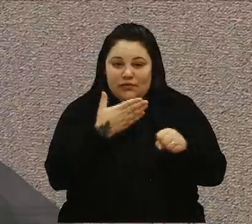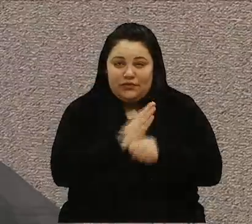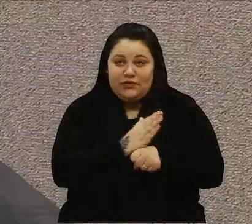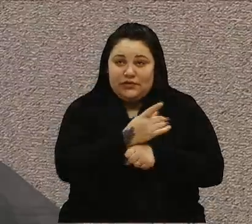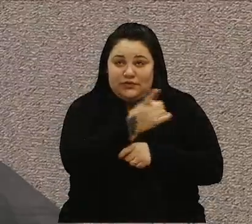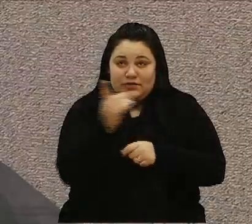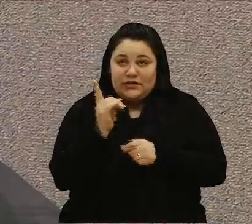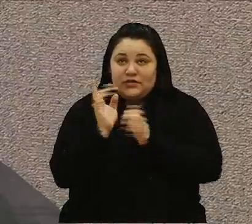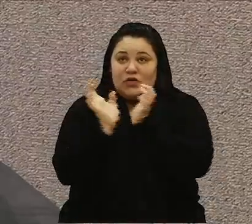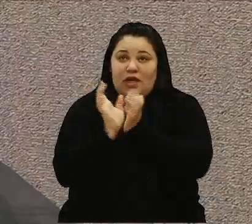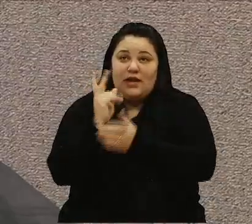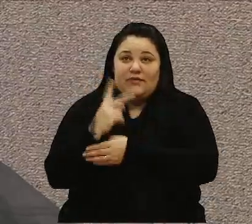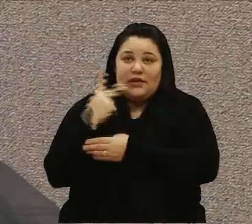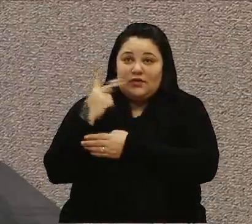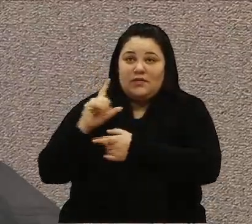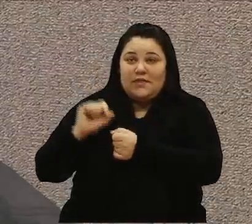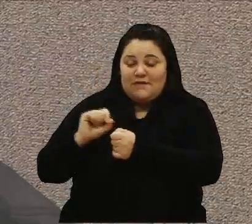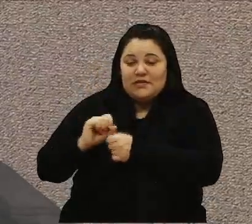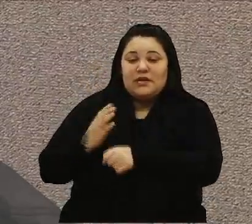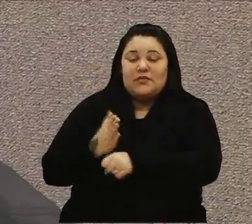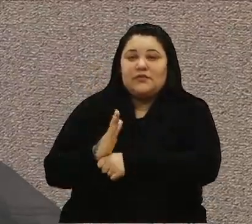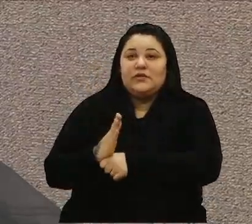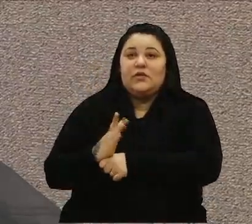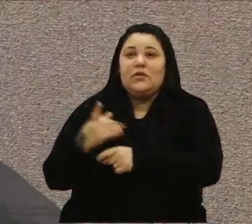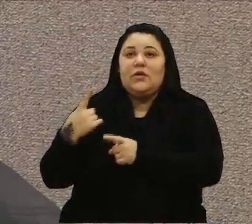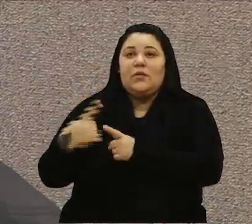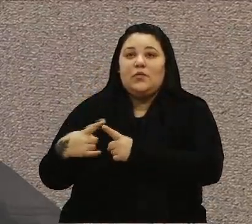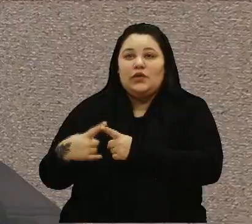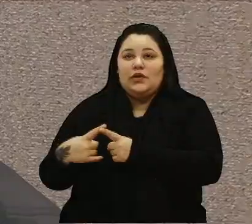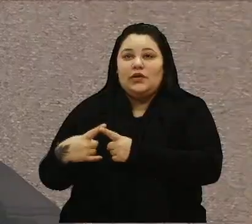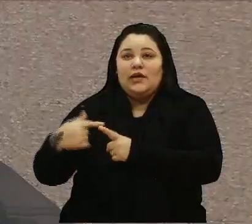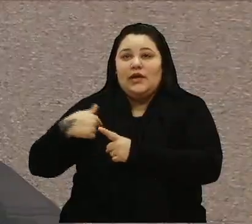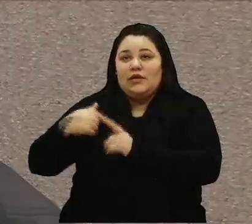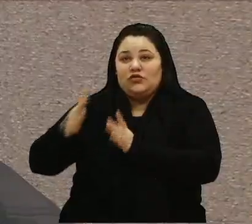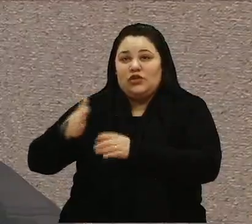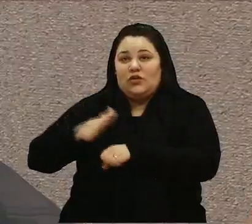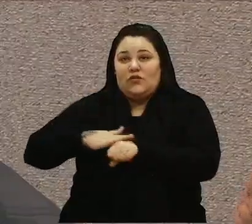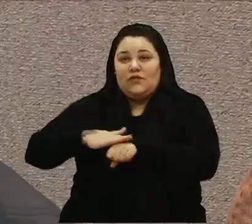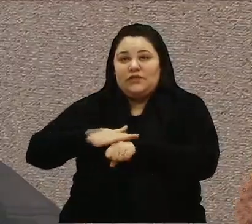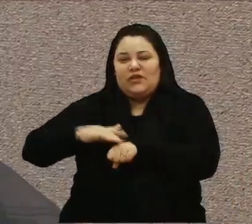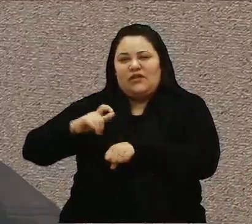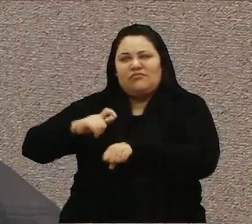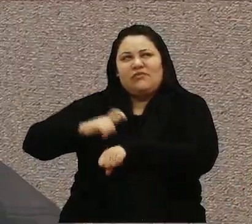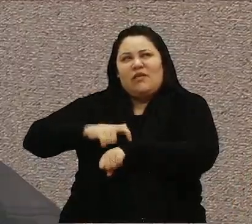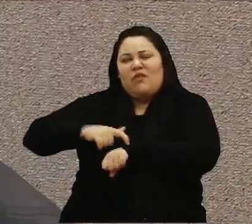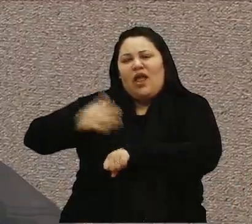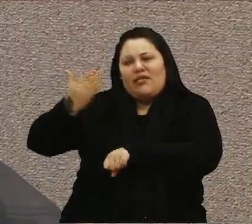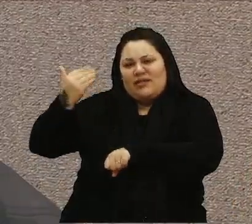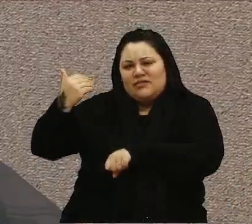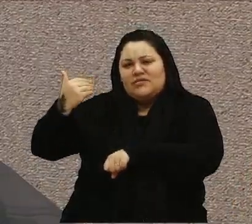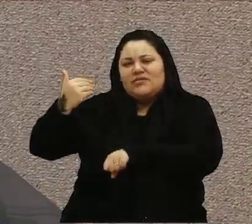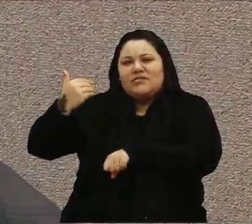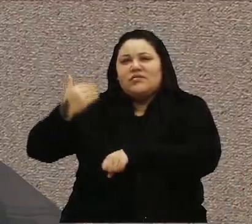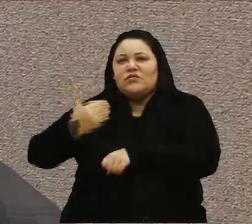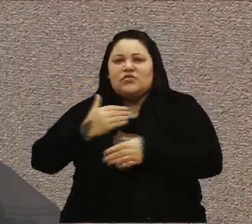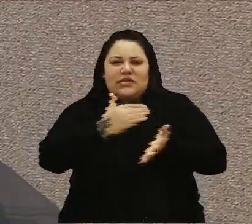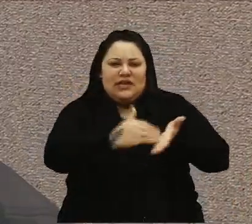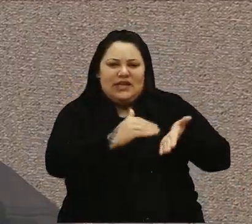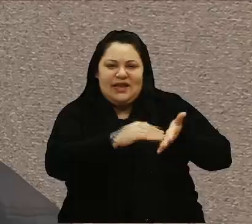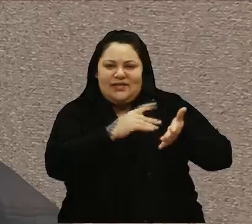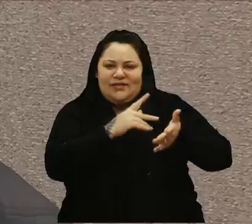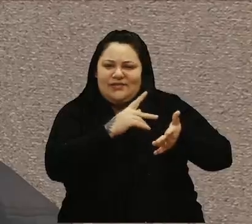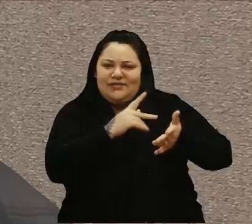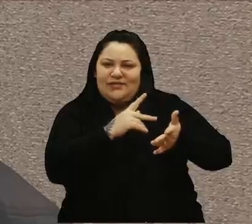dos colegas vereadores para isso. Porque eu conversei há um tempo atrás com o secretário de Turismo e ele me disse, olha, lá no início,